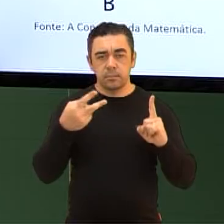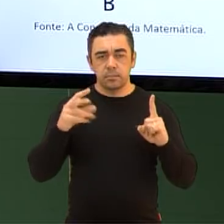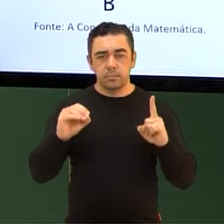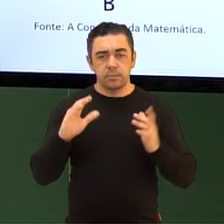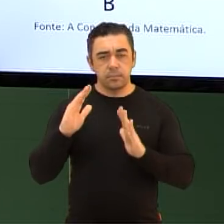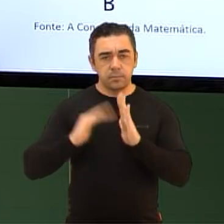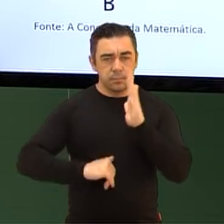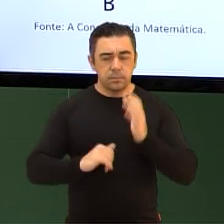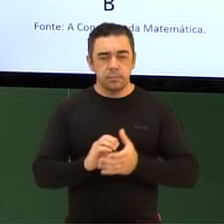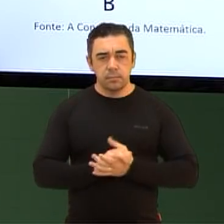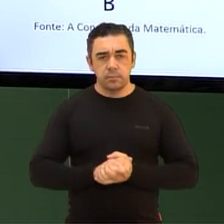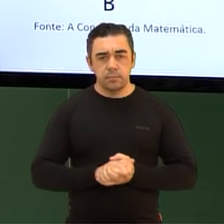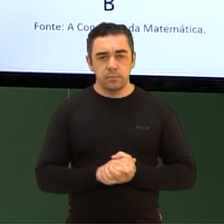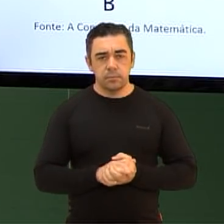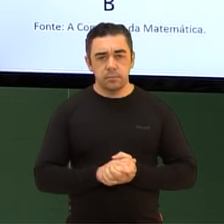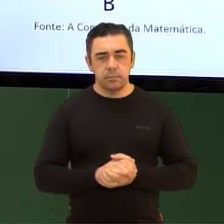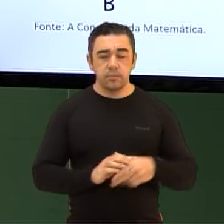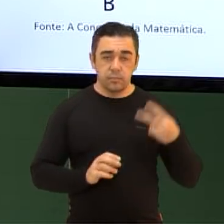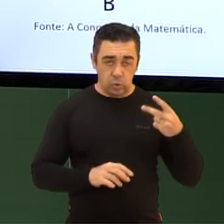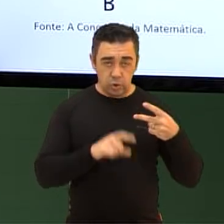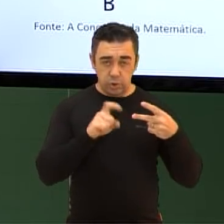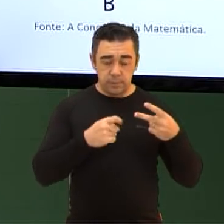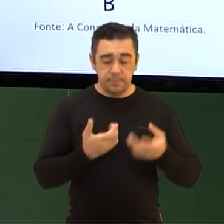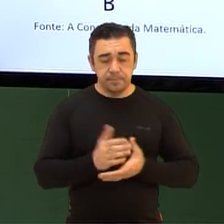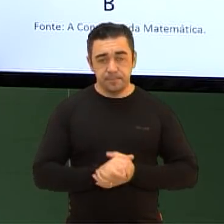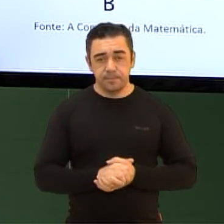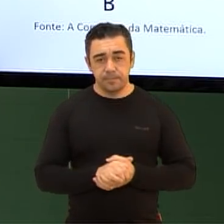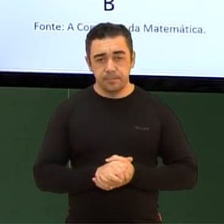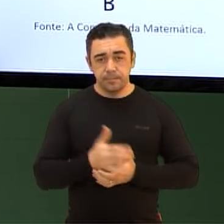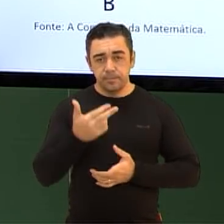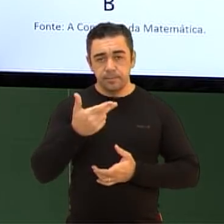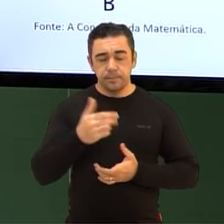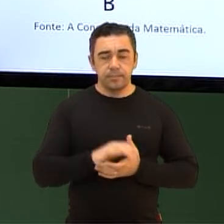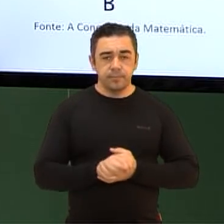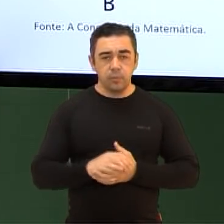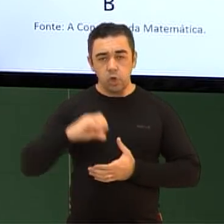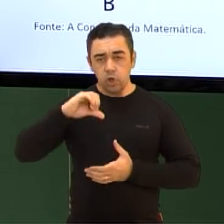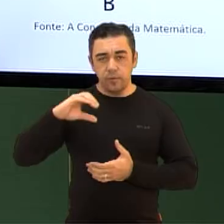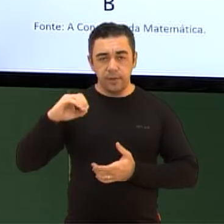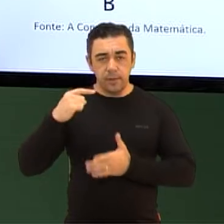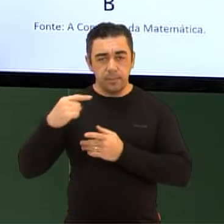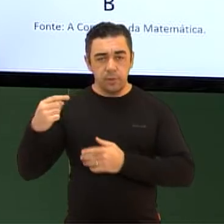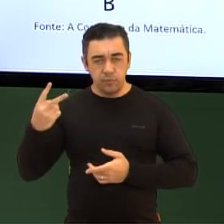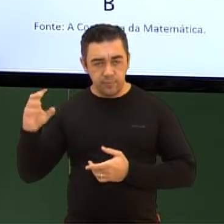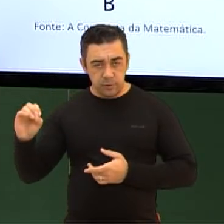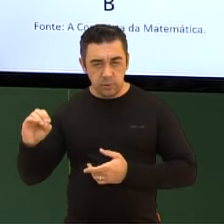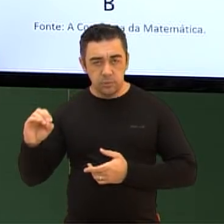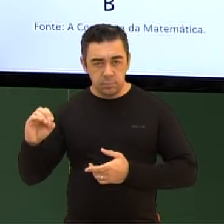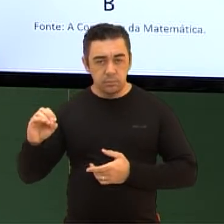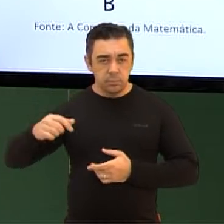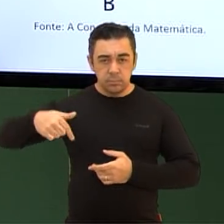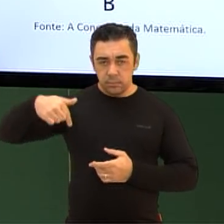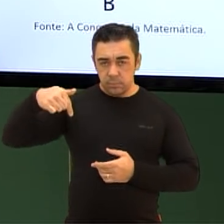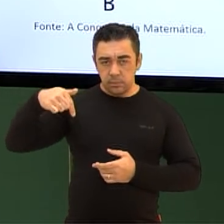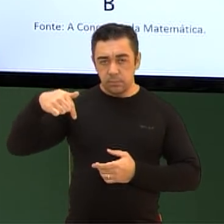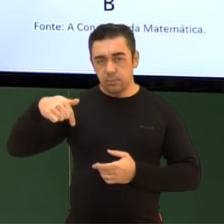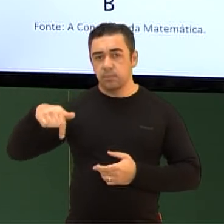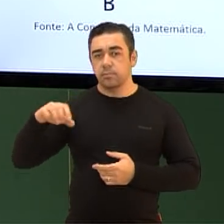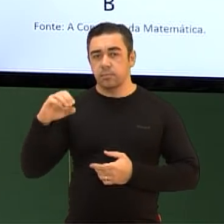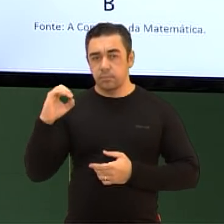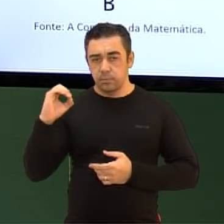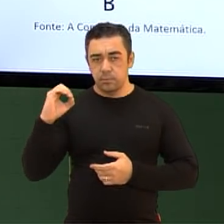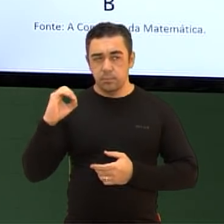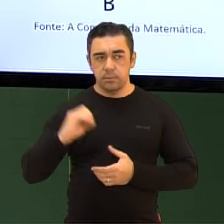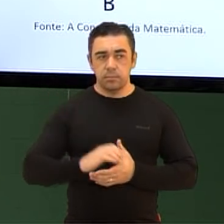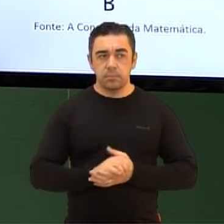me resultou em 2x. 90 menos 20, como estamos falando em grau, né? Tem